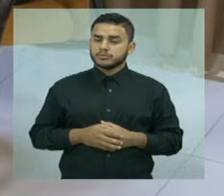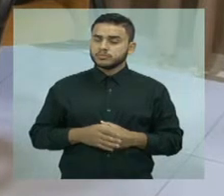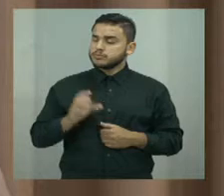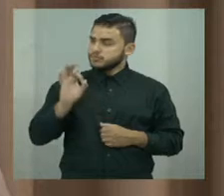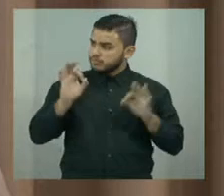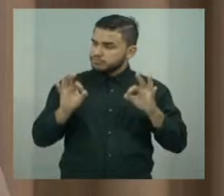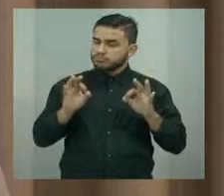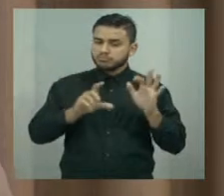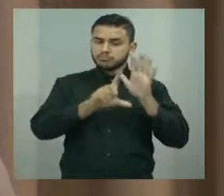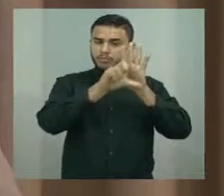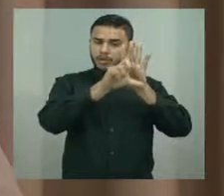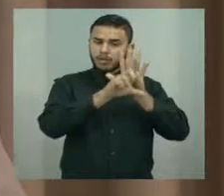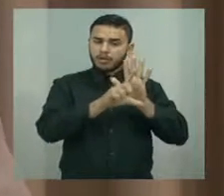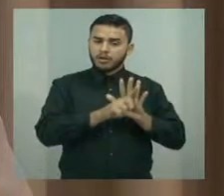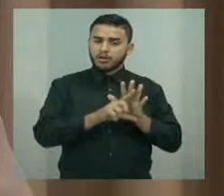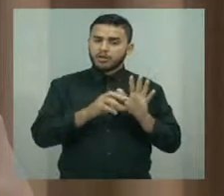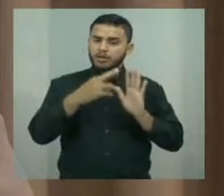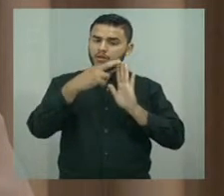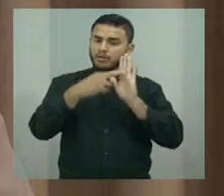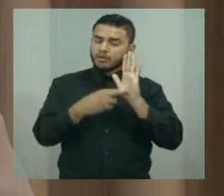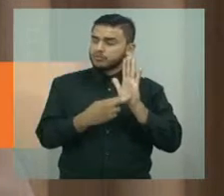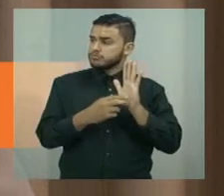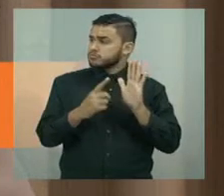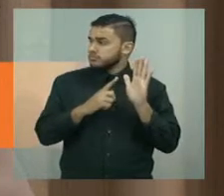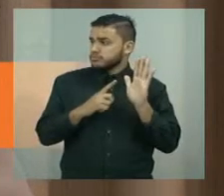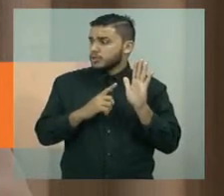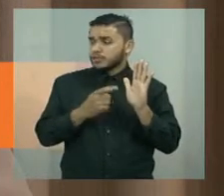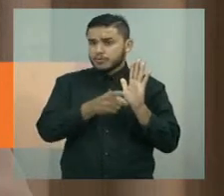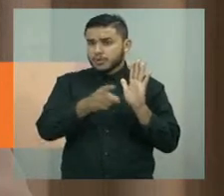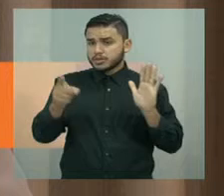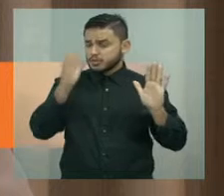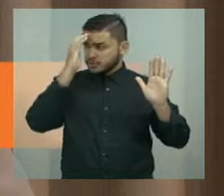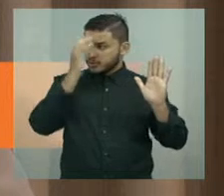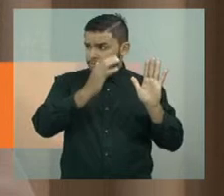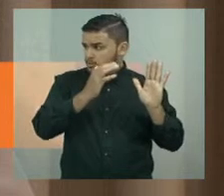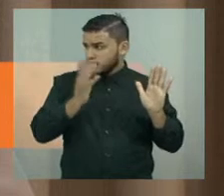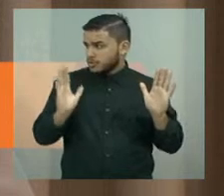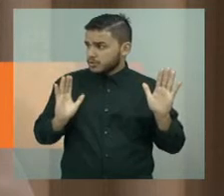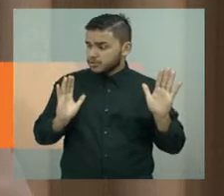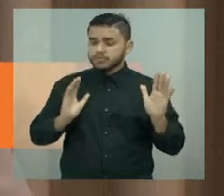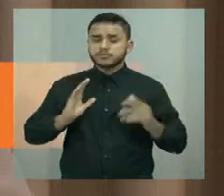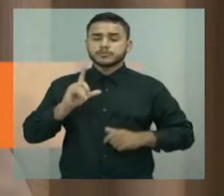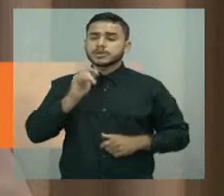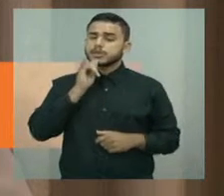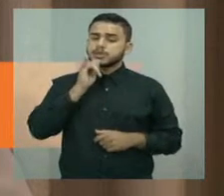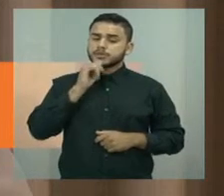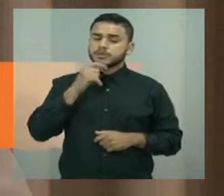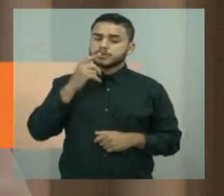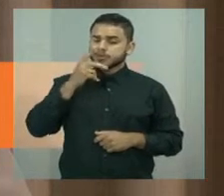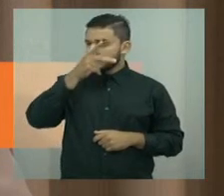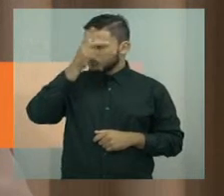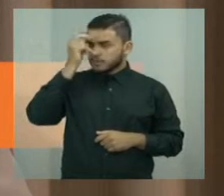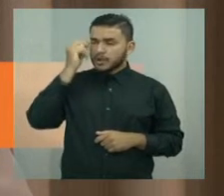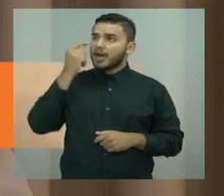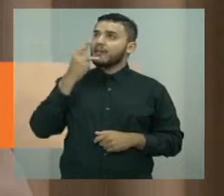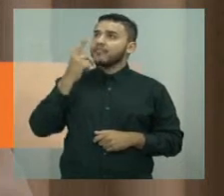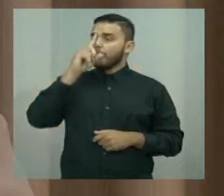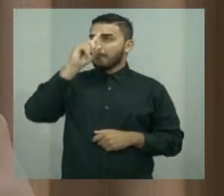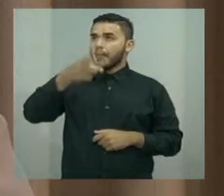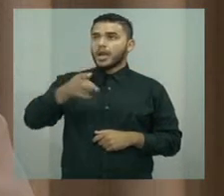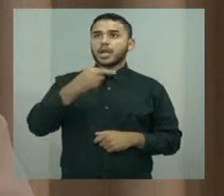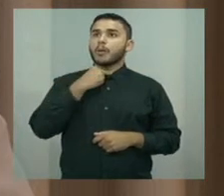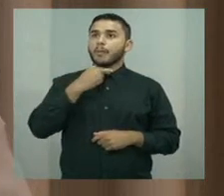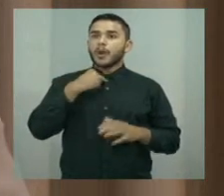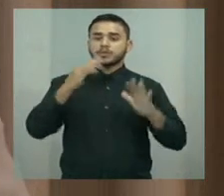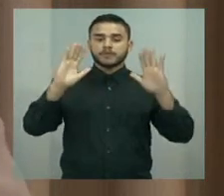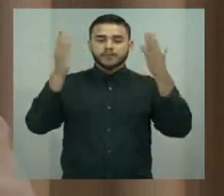e ter limites, acima de tudo. O município não quer que você, né, não faça festas ou que